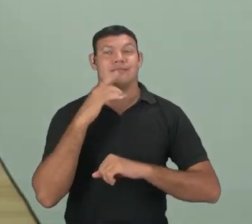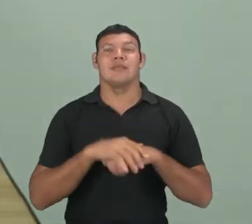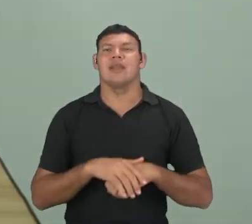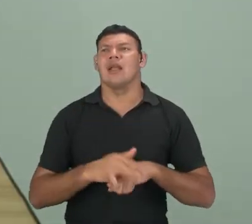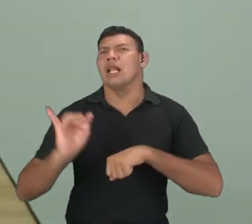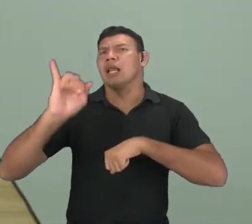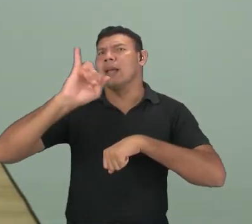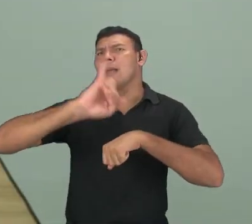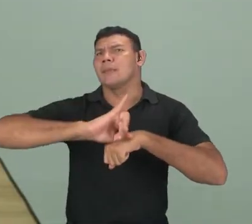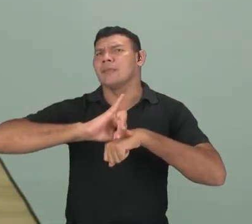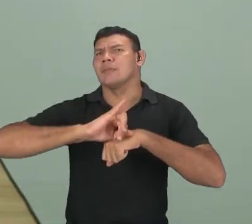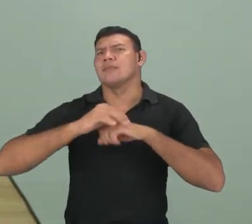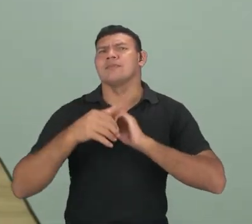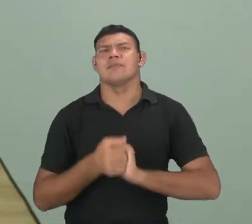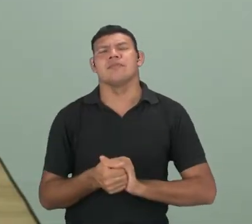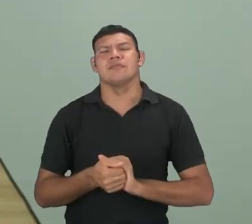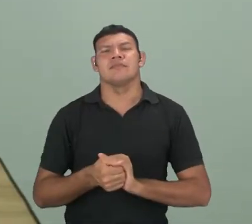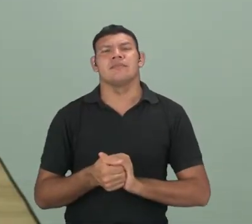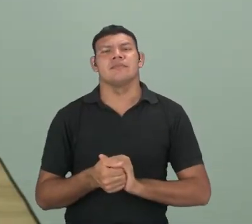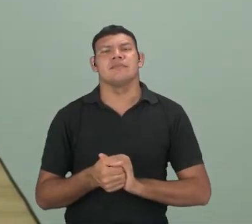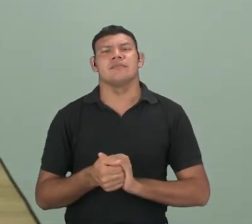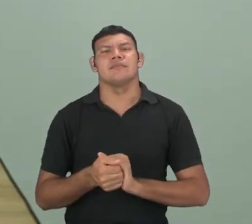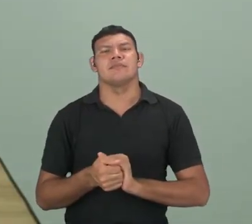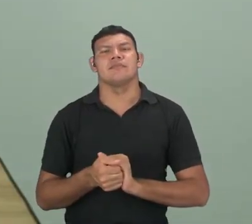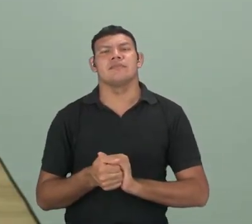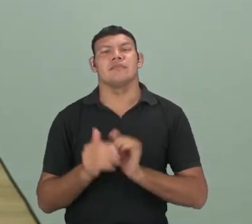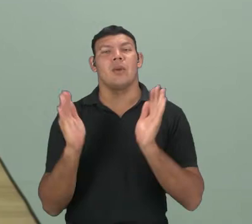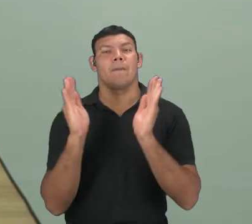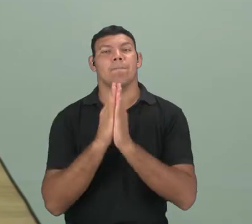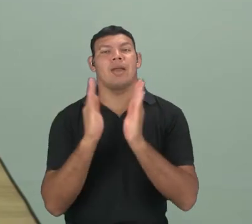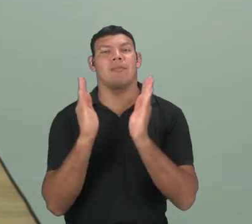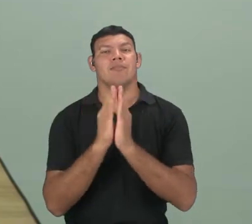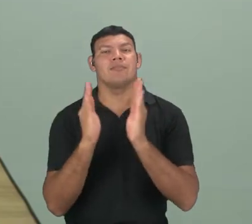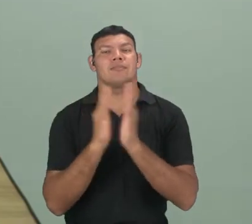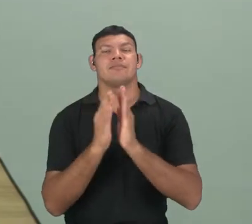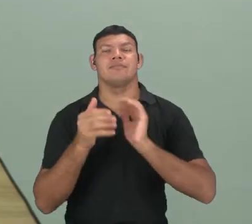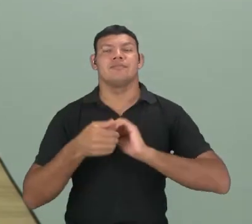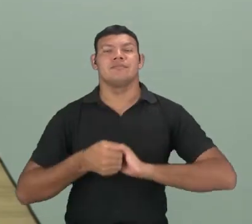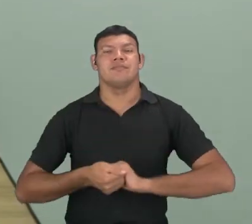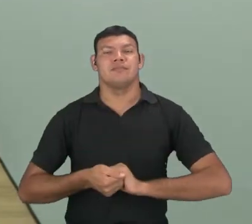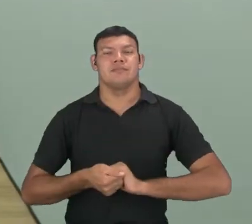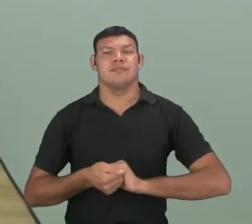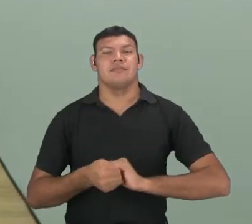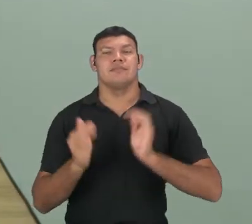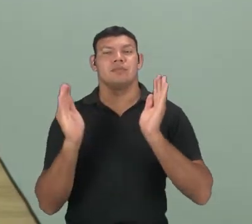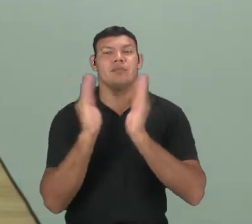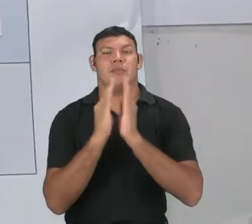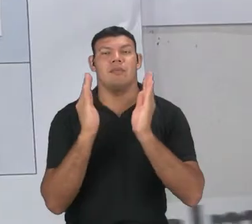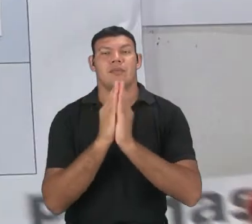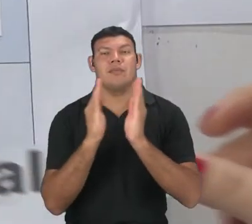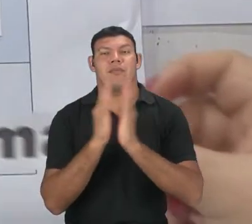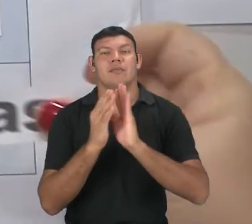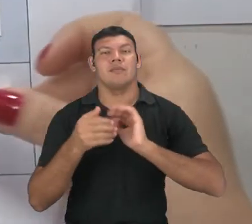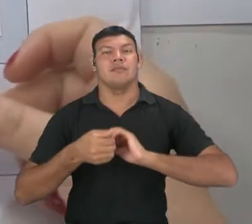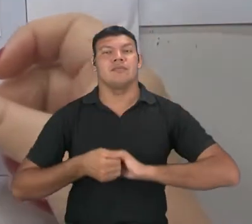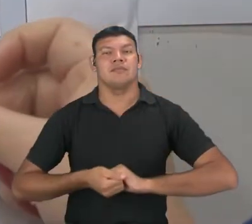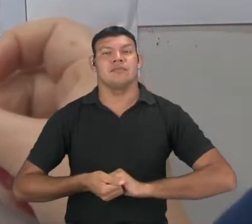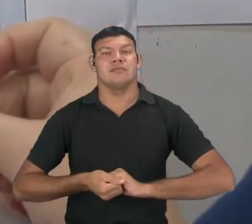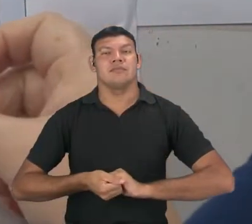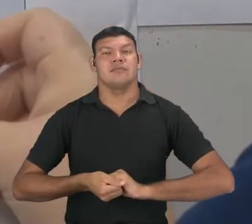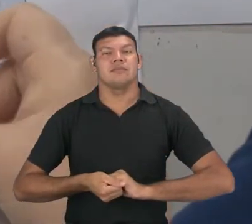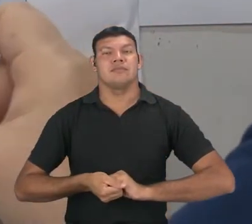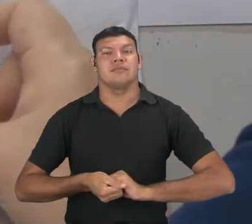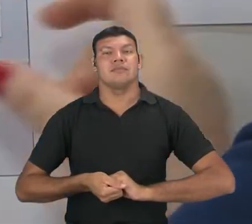só, Tocantins. Qual é a capital de Tocantins? Palmas,